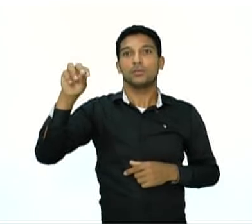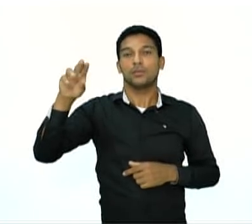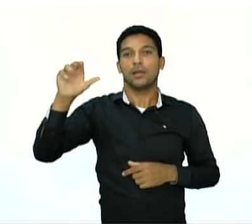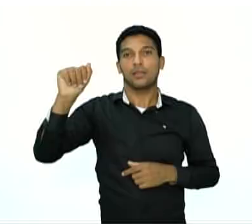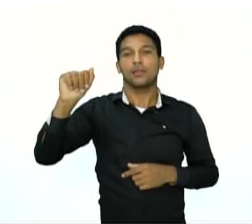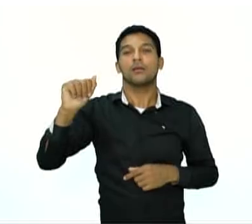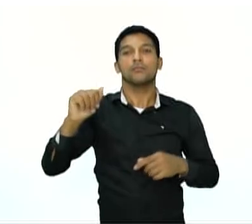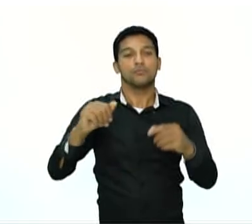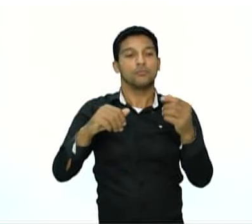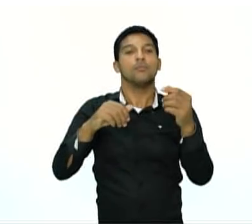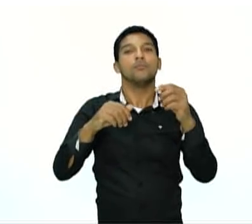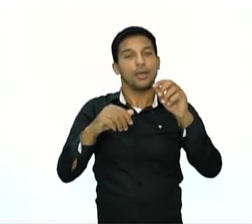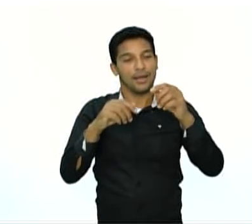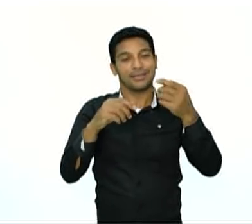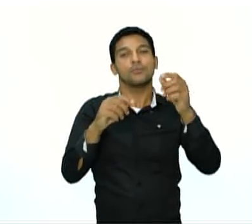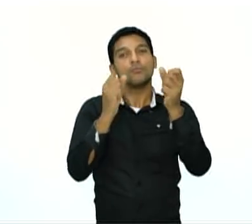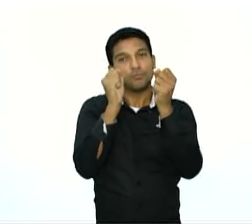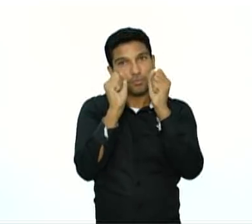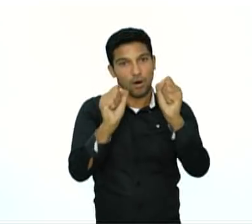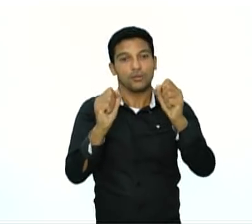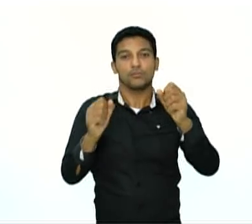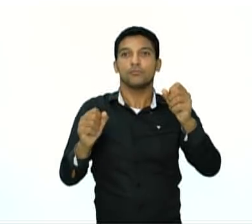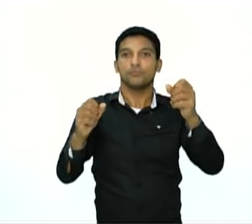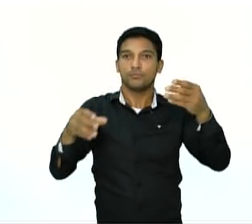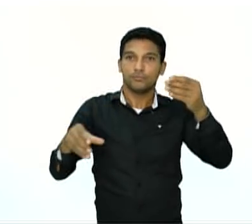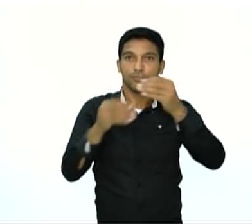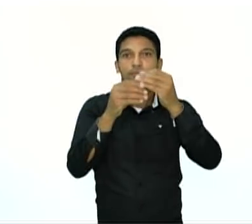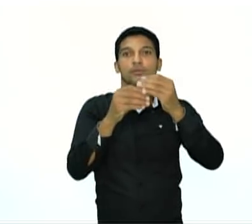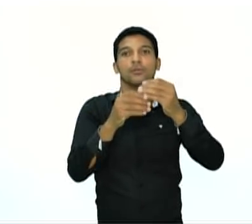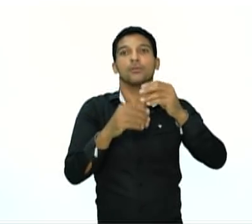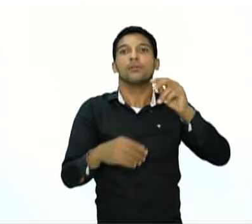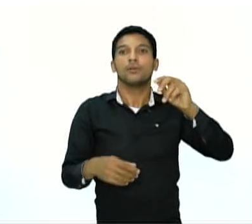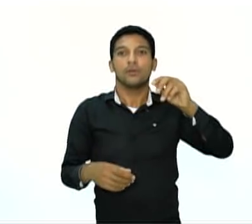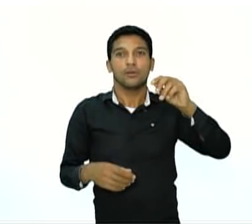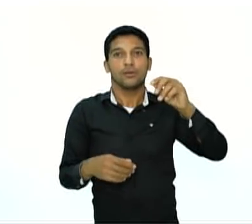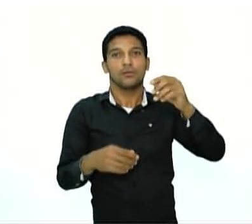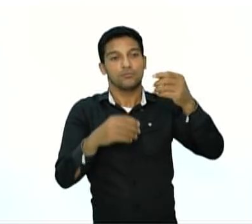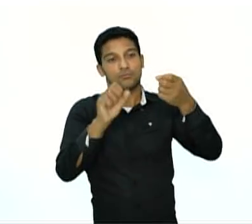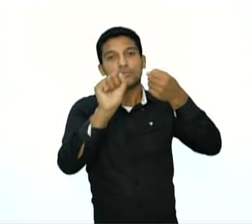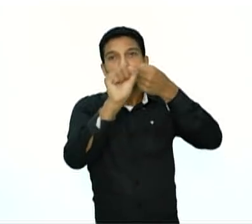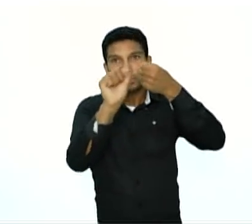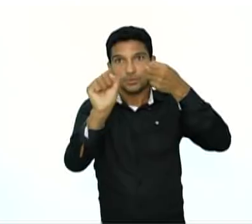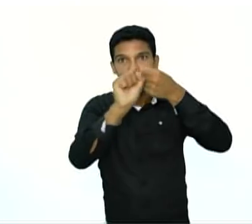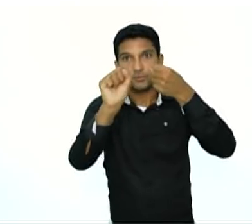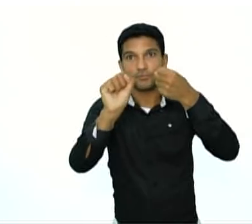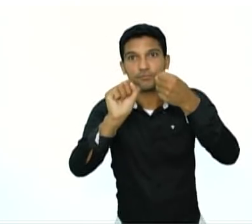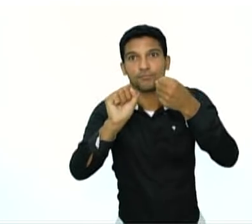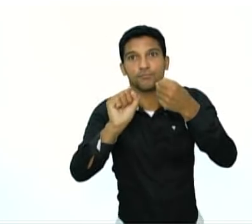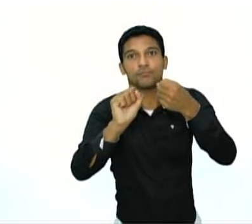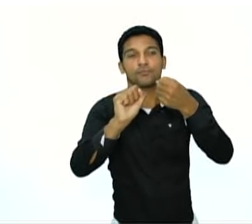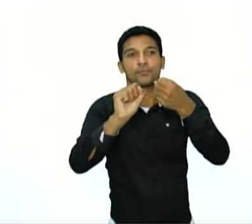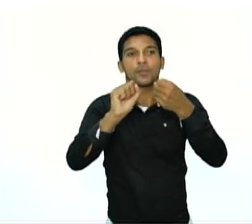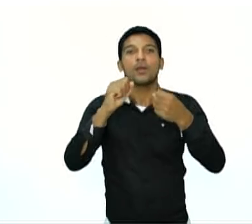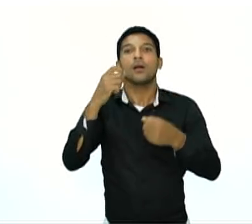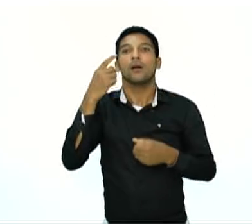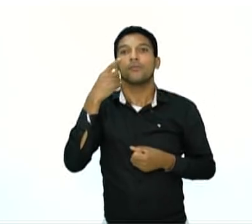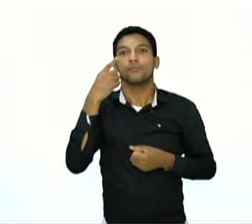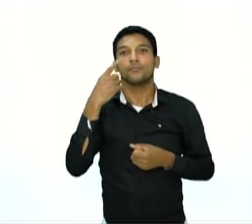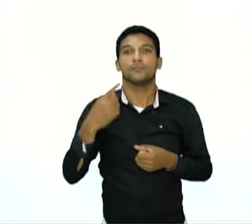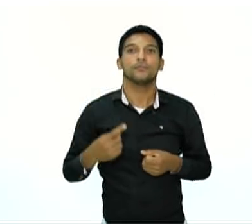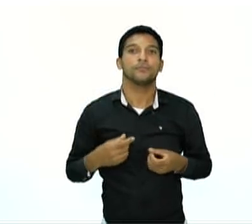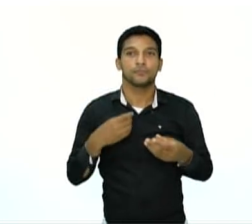um adjetivo, mas é um nome. Para sabermos se uma oração é um sintagma nominal, podemos substituir a oração